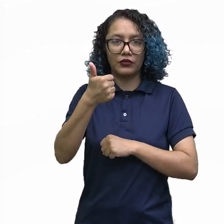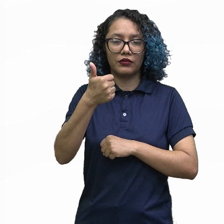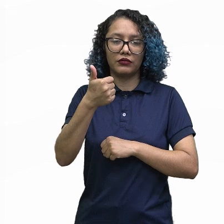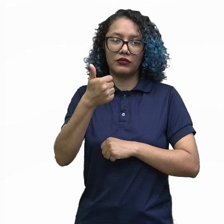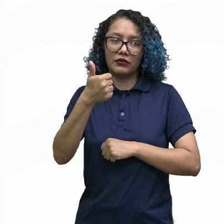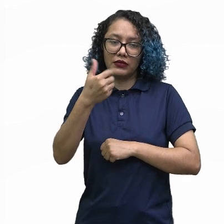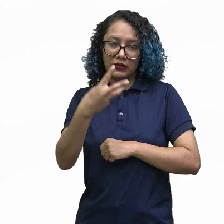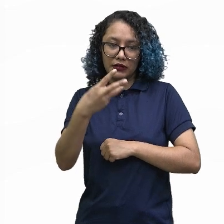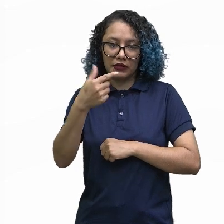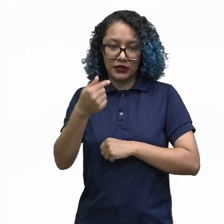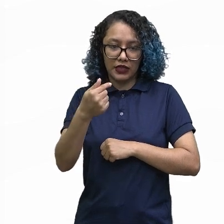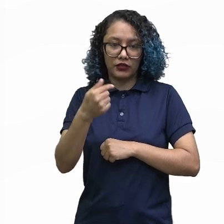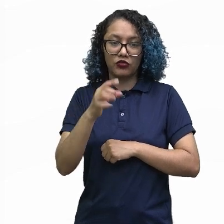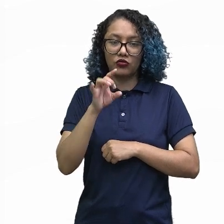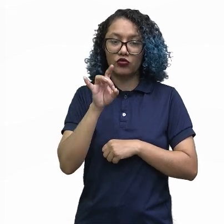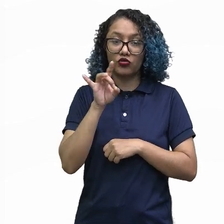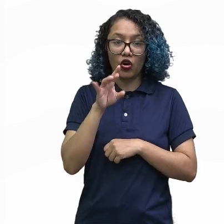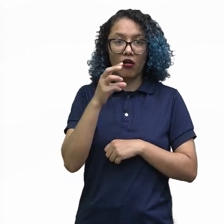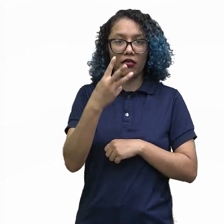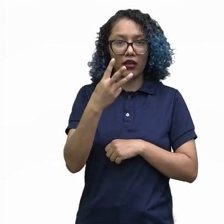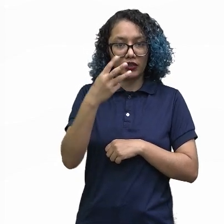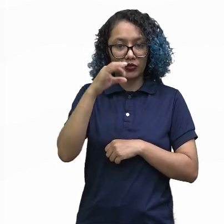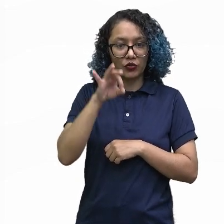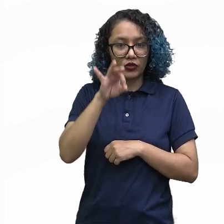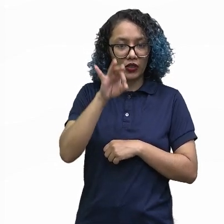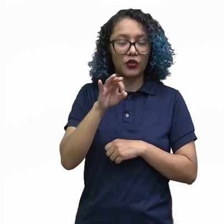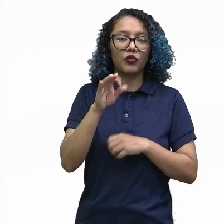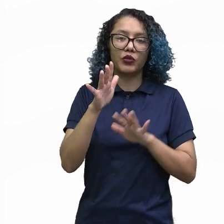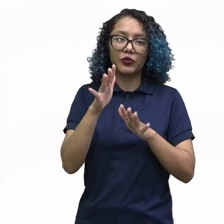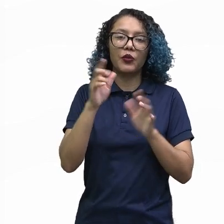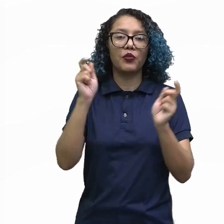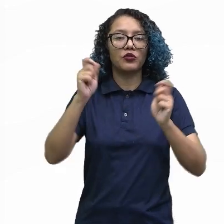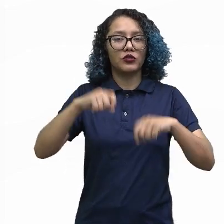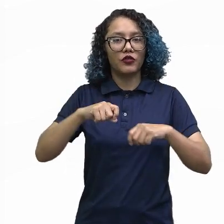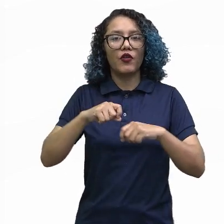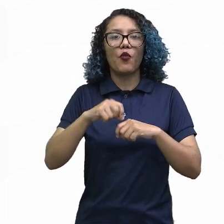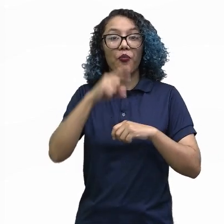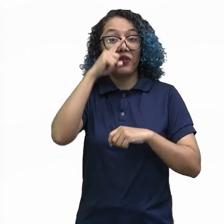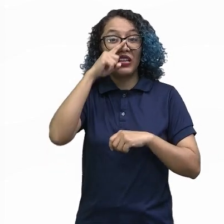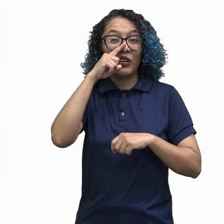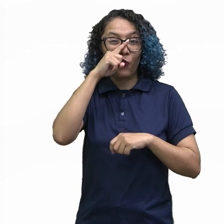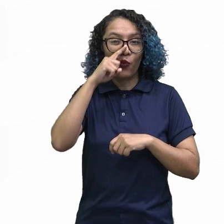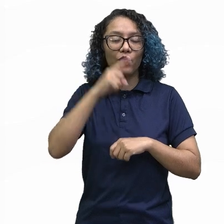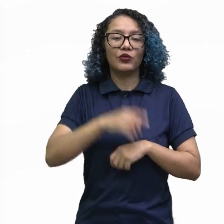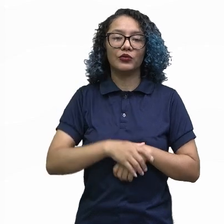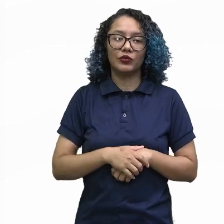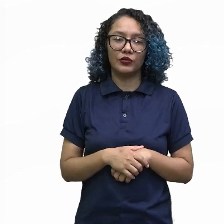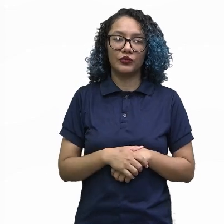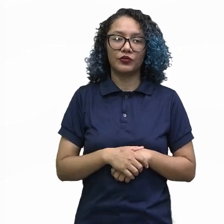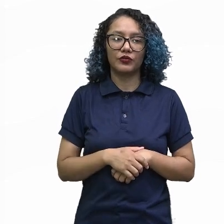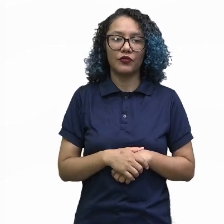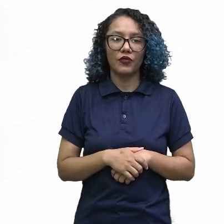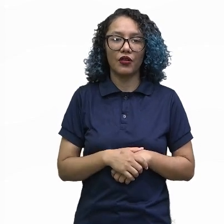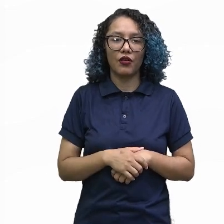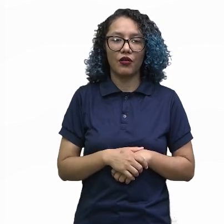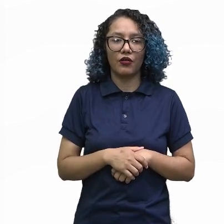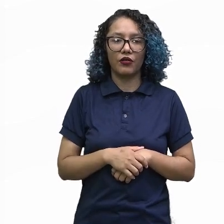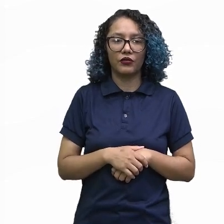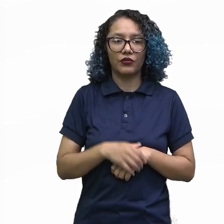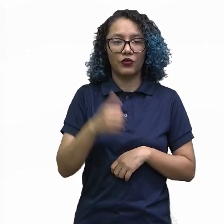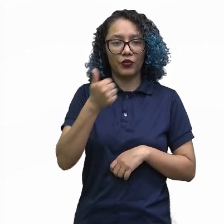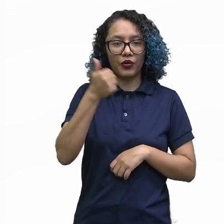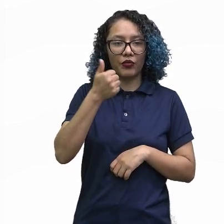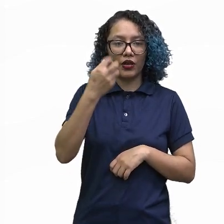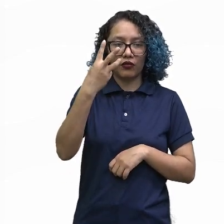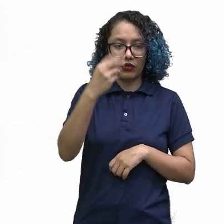3,125% desse material vai estar contaminando, né? Então percebam que aí, né, a gente tem, ó, 30 a primeira meia-vida,